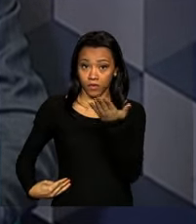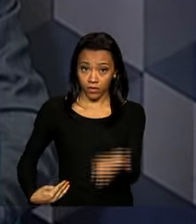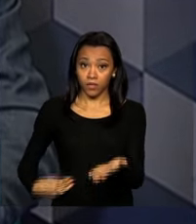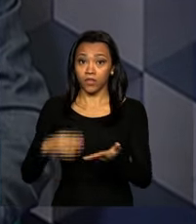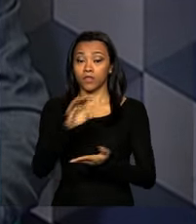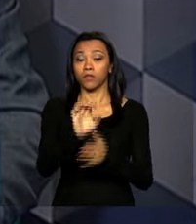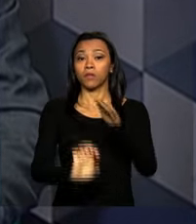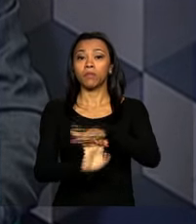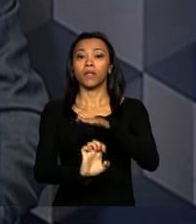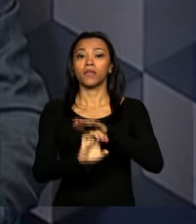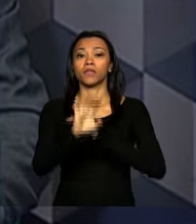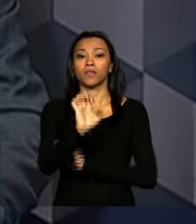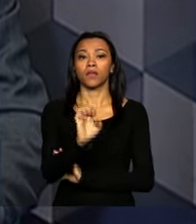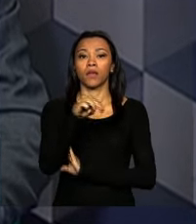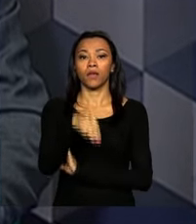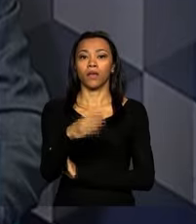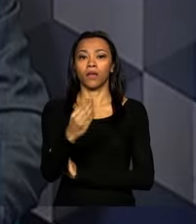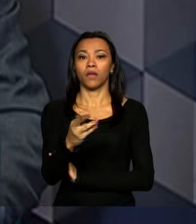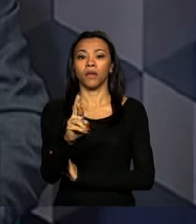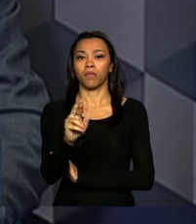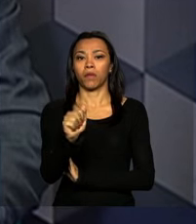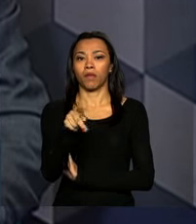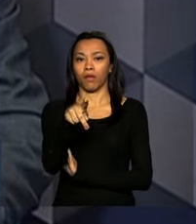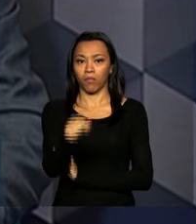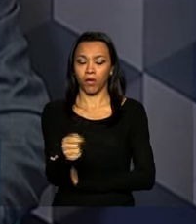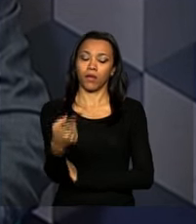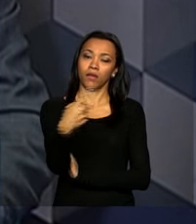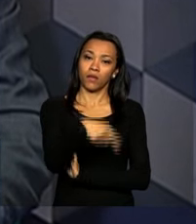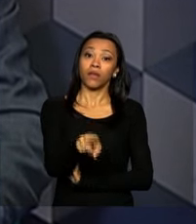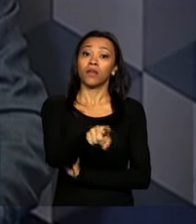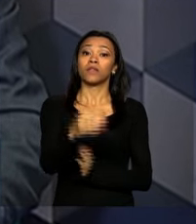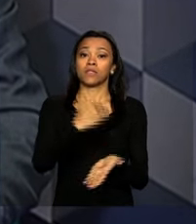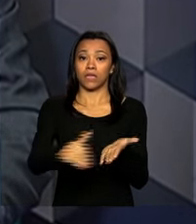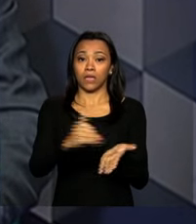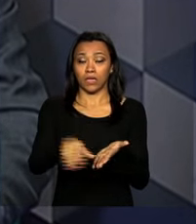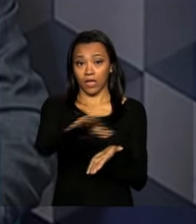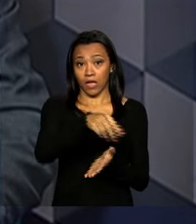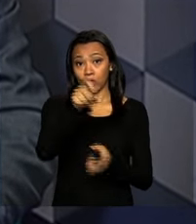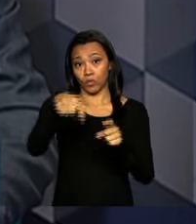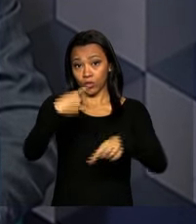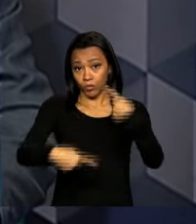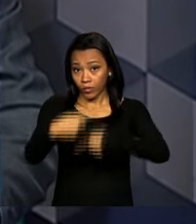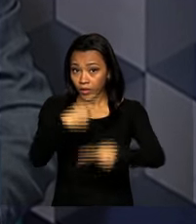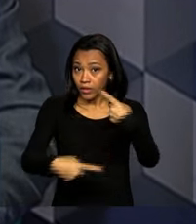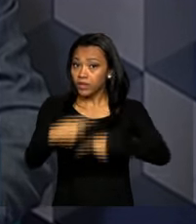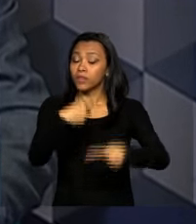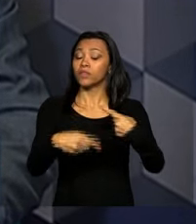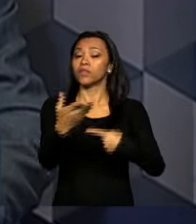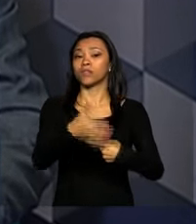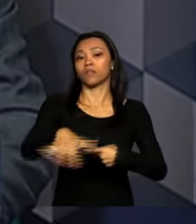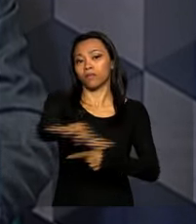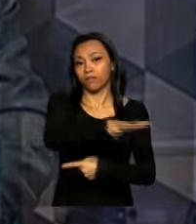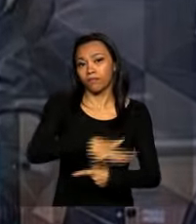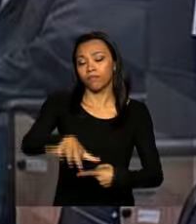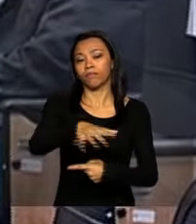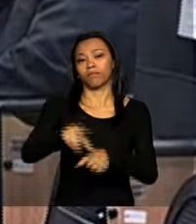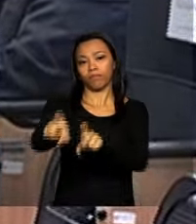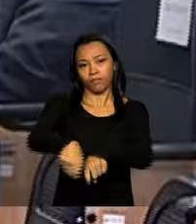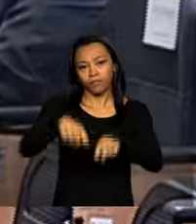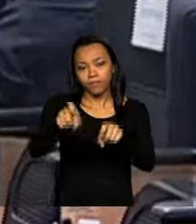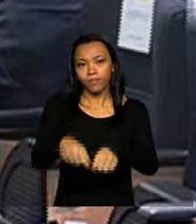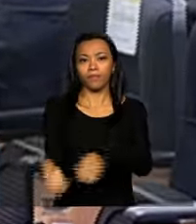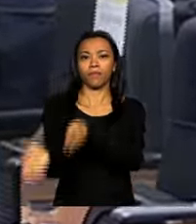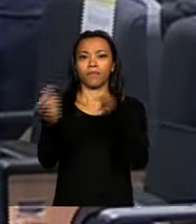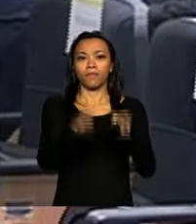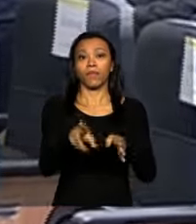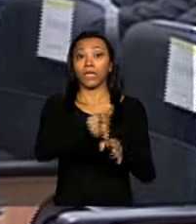Excelentíssimo senhor André Meloni Nassar, secretário de Política Agrícola do Ministério da Agricultura, Pecuária e Abastecimento.